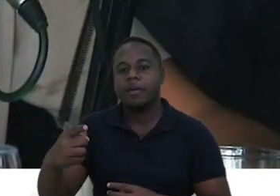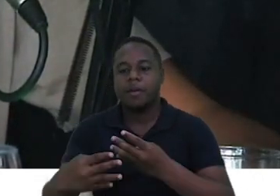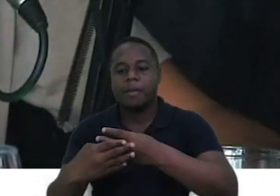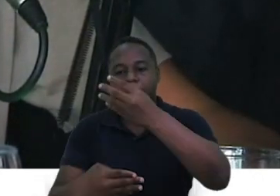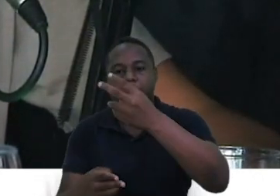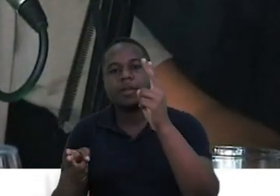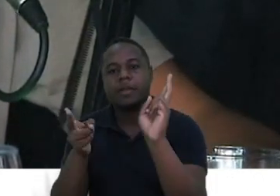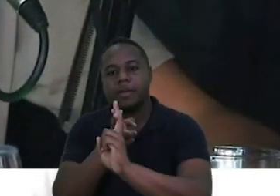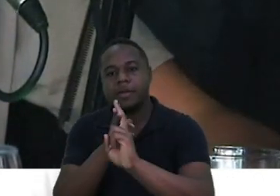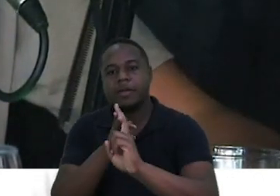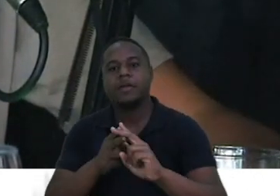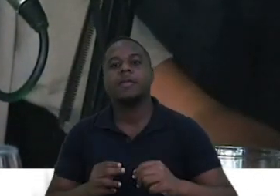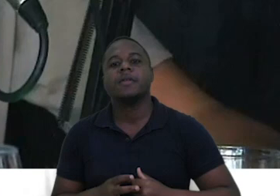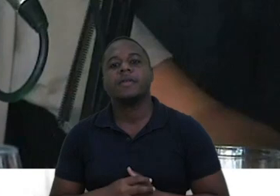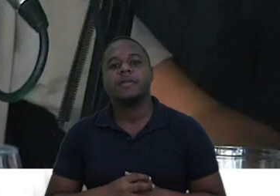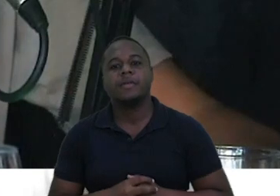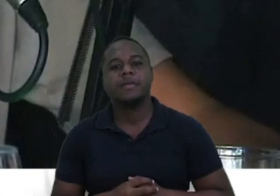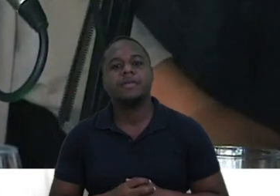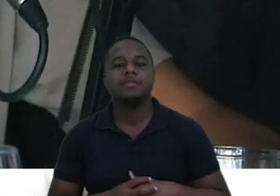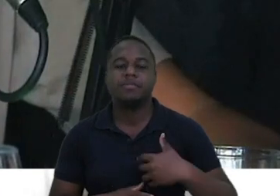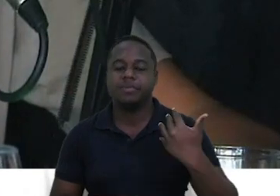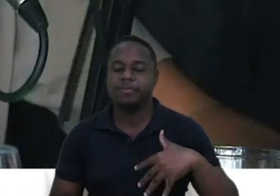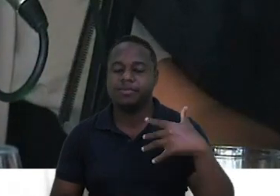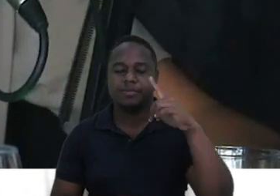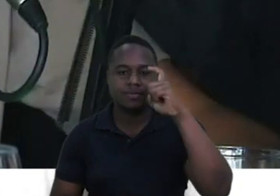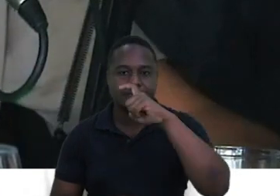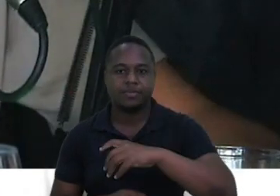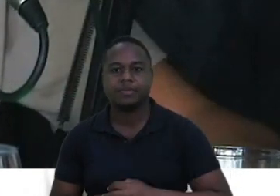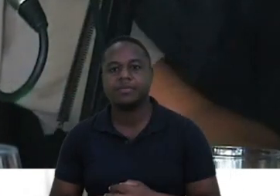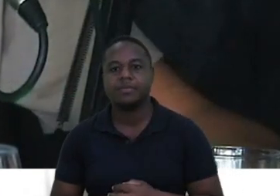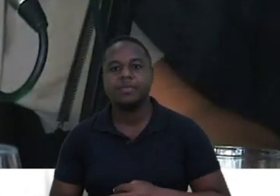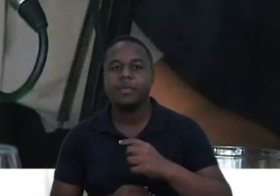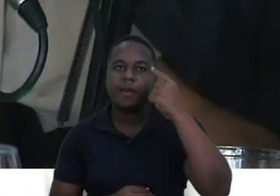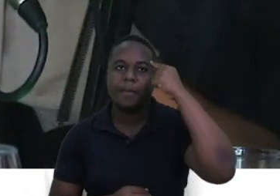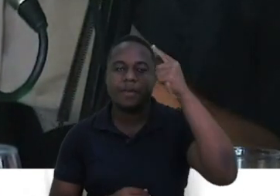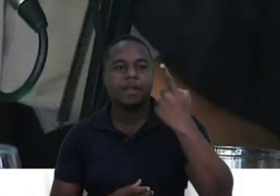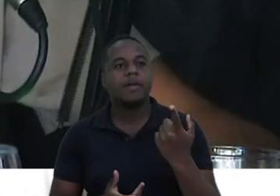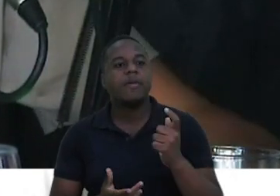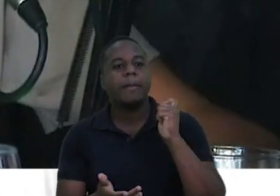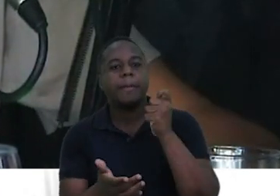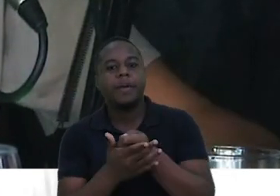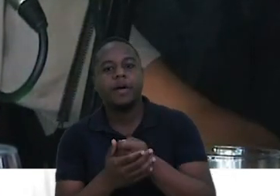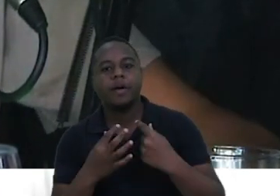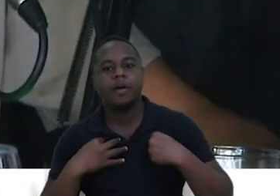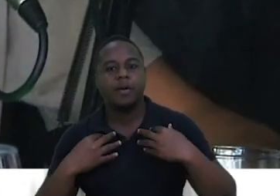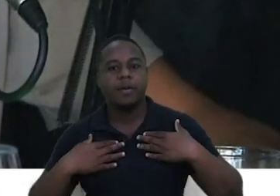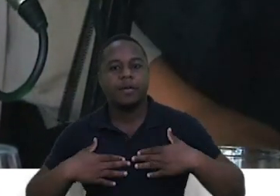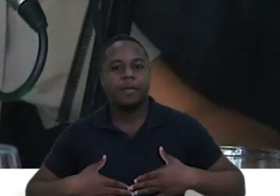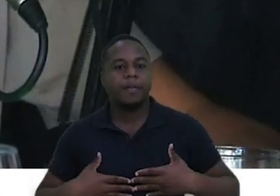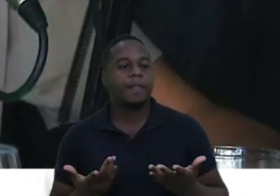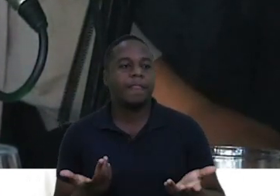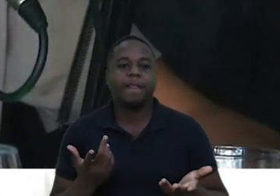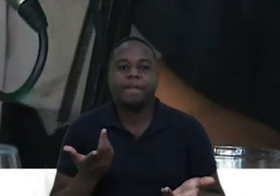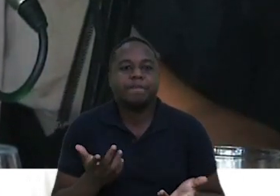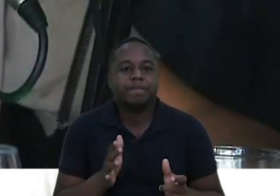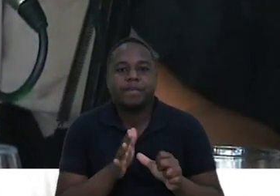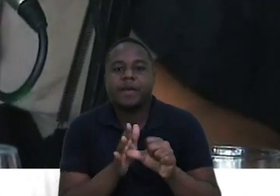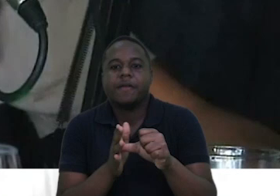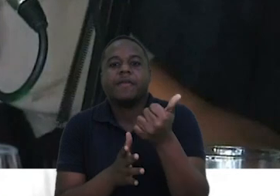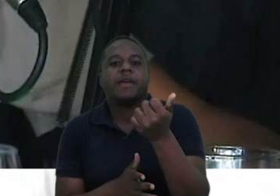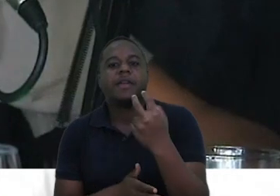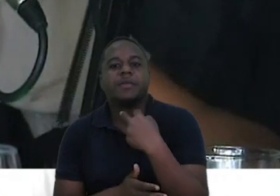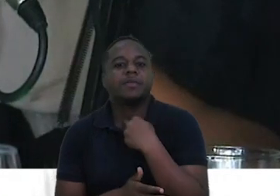imigratória. Caramba, e aí, que perrengue. Eu tinha a ideia de comprar roupa de frio lá. Então eu fui de moletom, desavisado, primeira